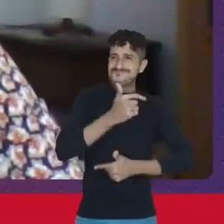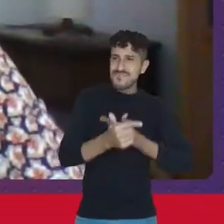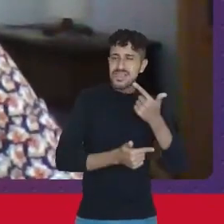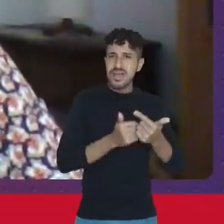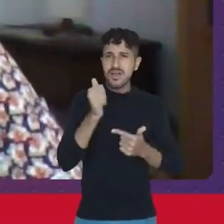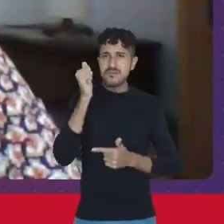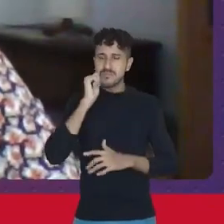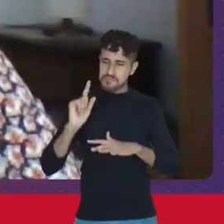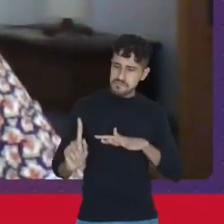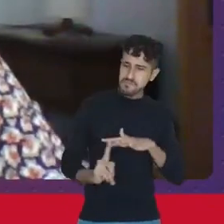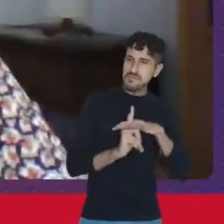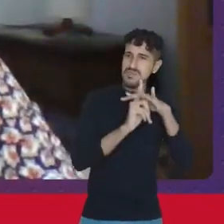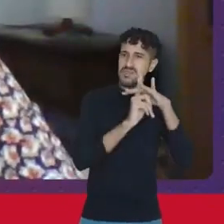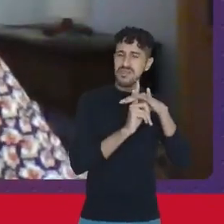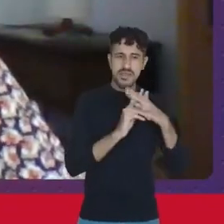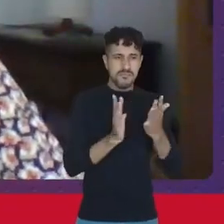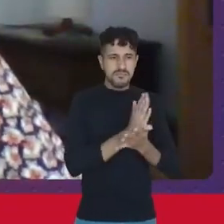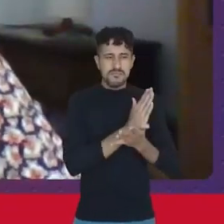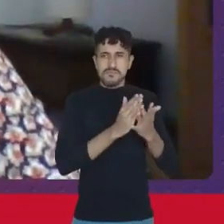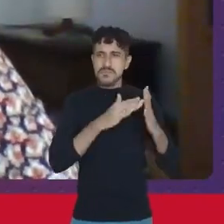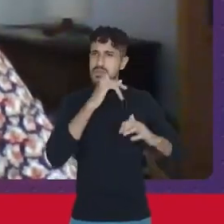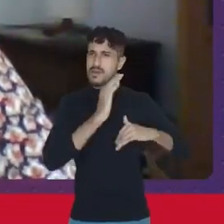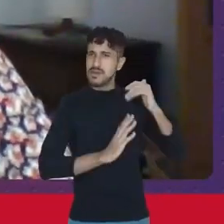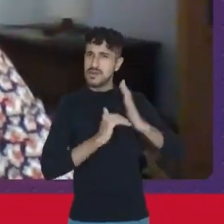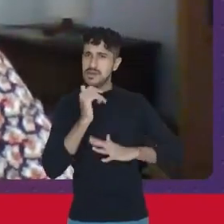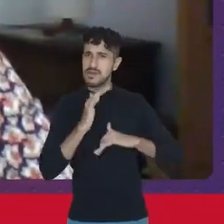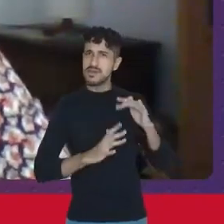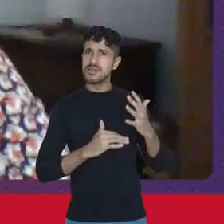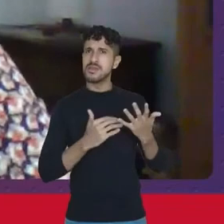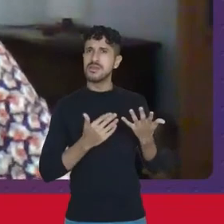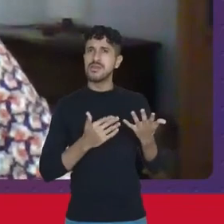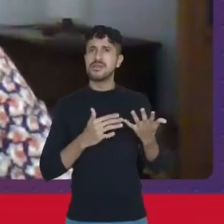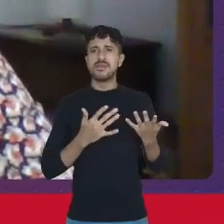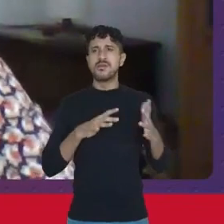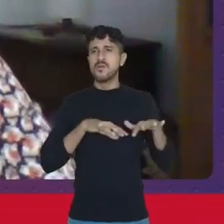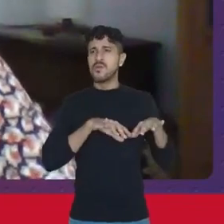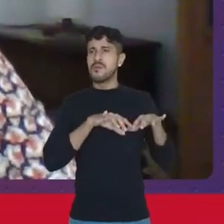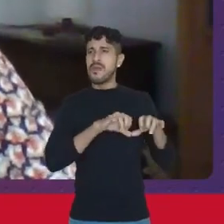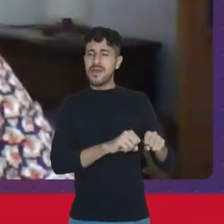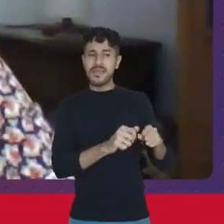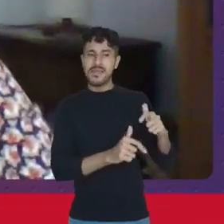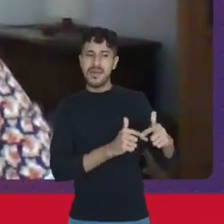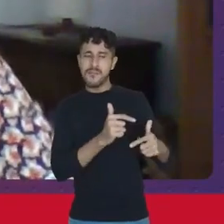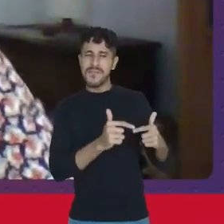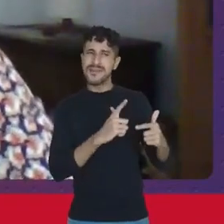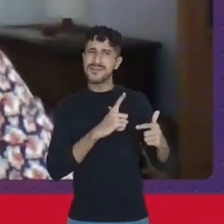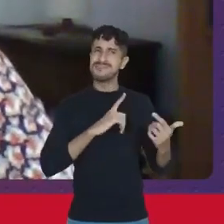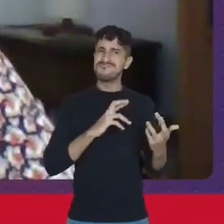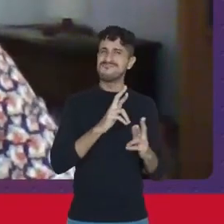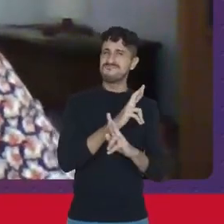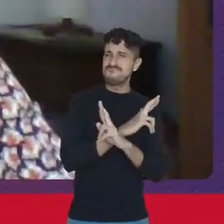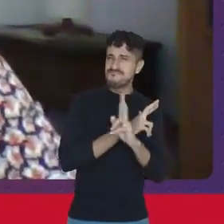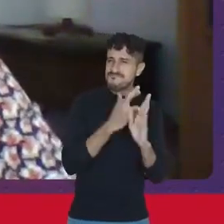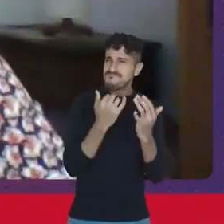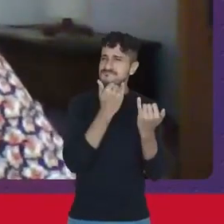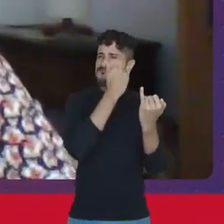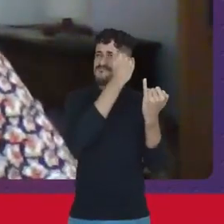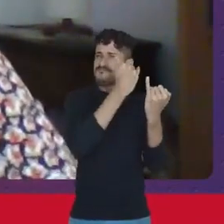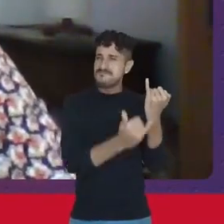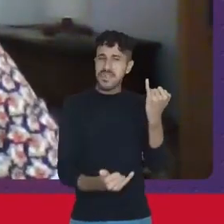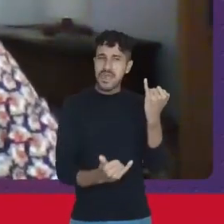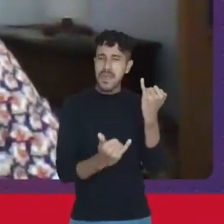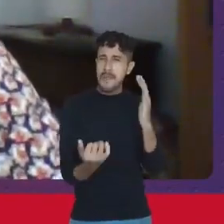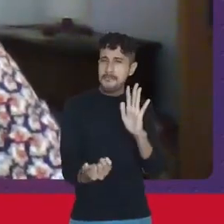se insiram em determinadas profissões e ocupações que estão muito